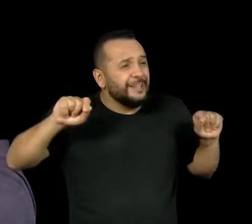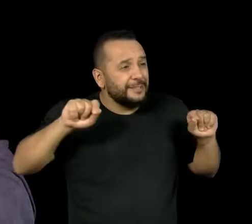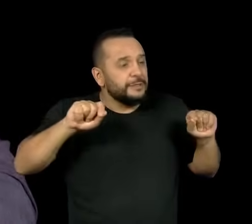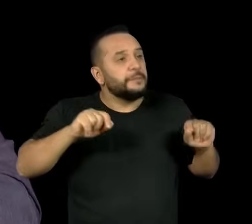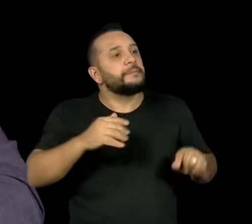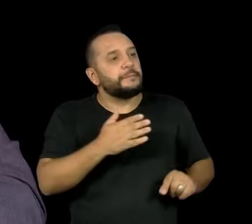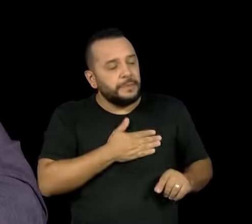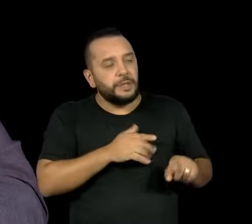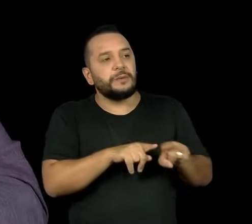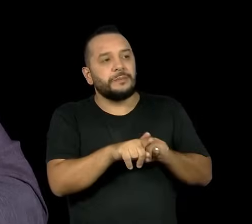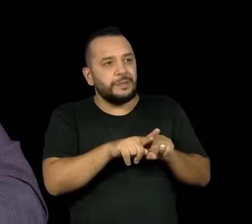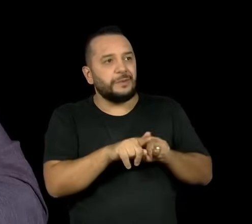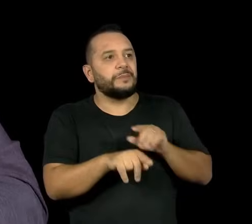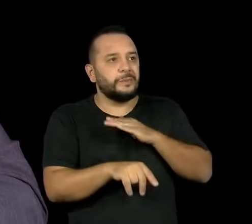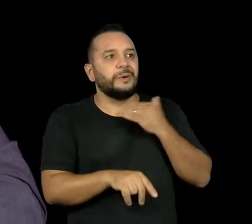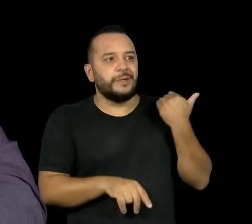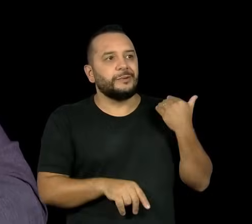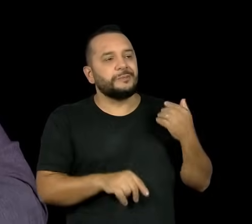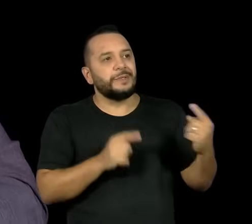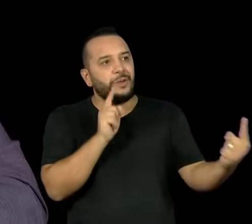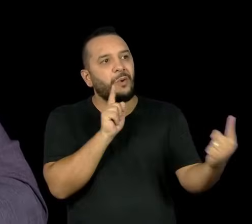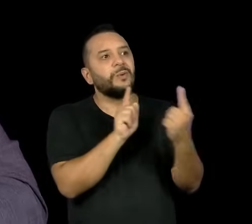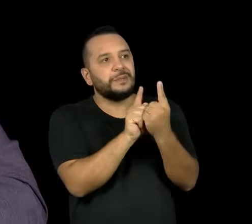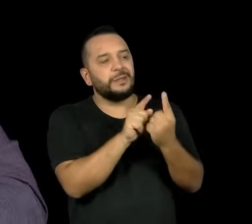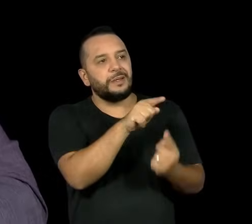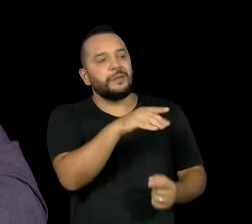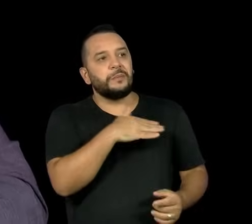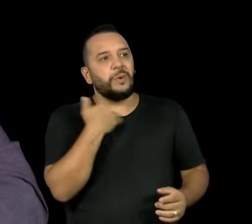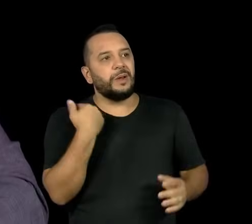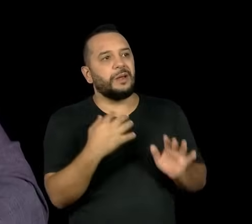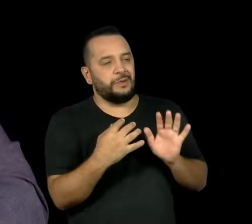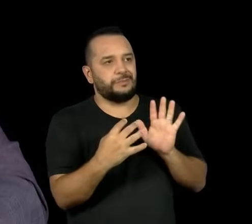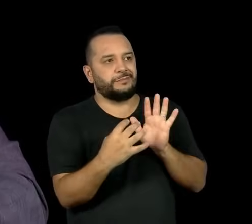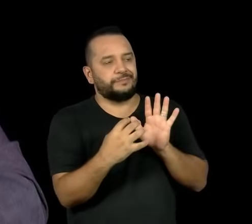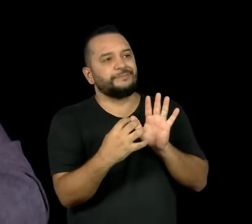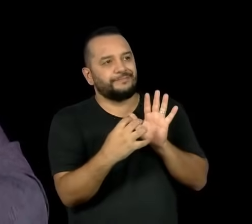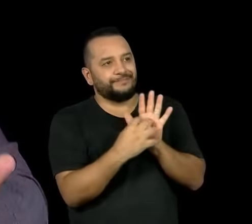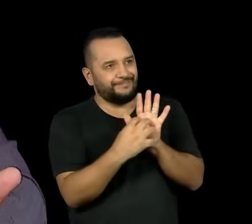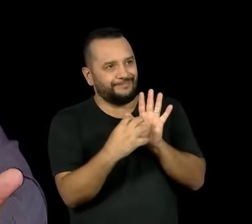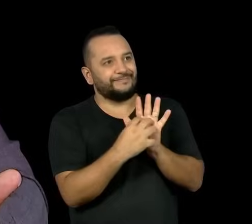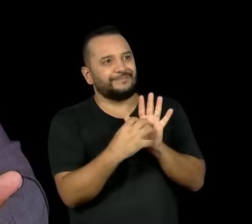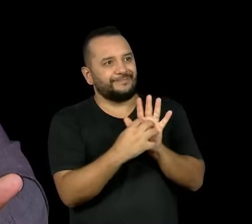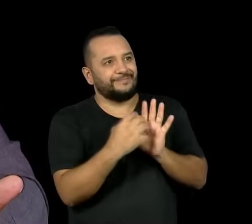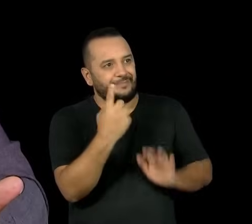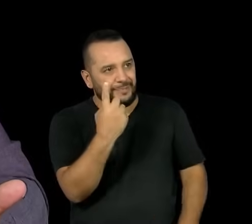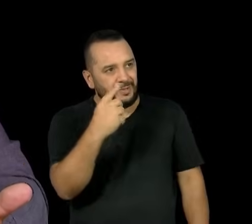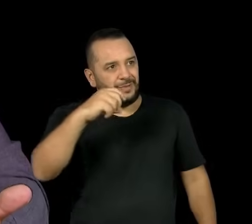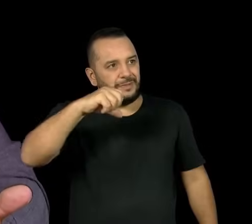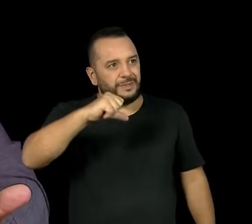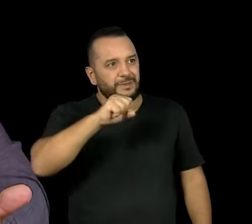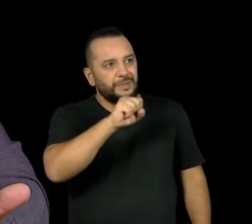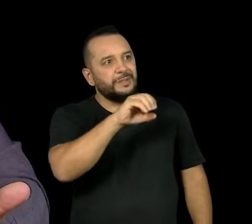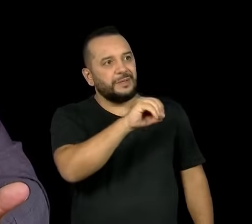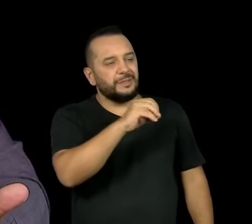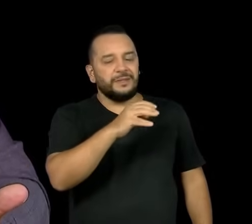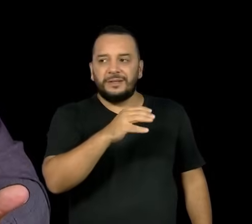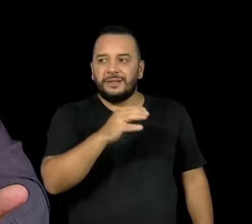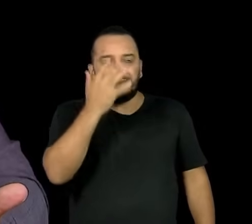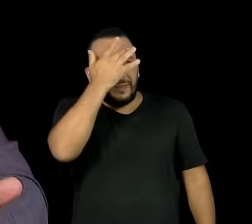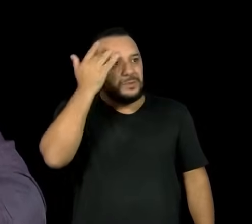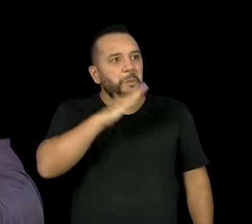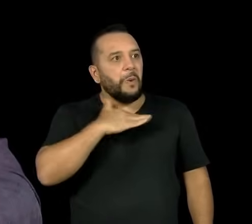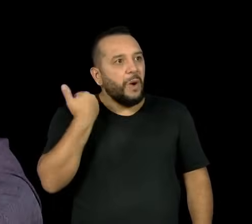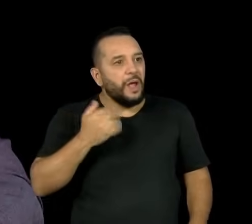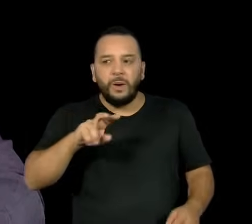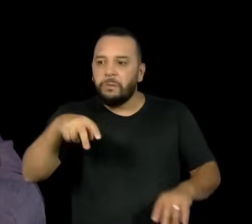o meu irmão, que já se foi de AIDS nos anos 80, encontrei um monte de gente que já morreu